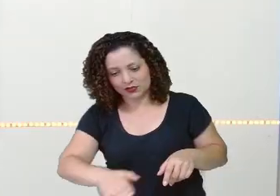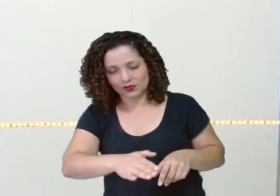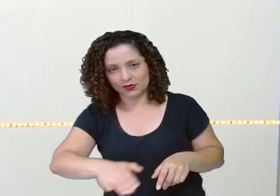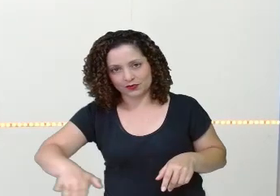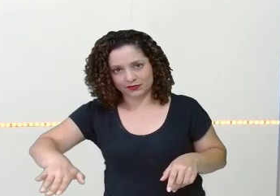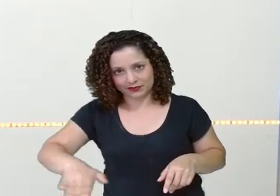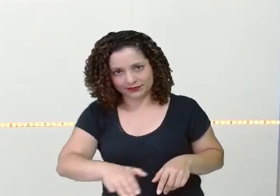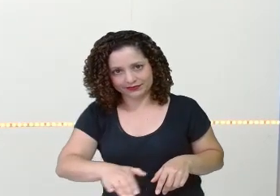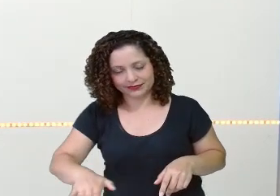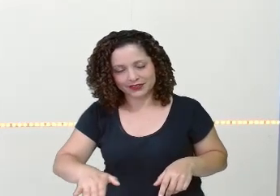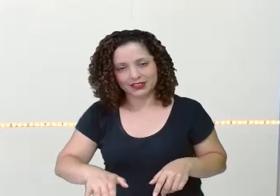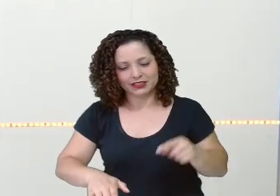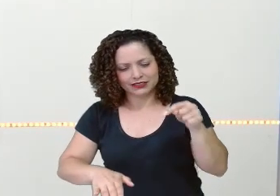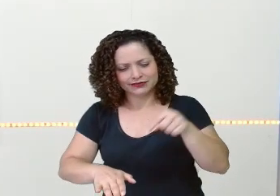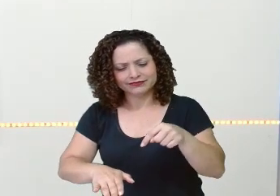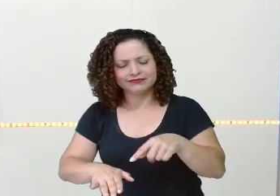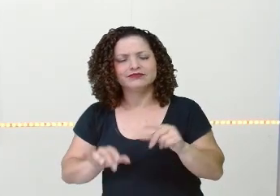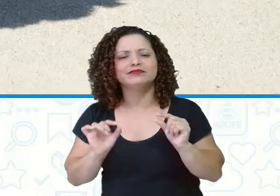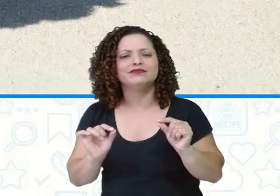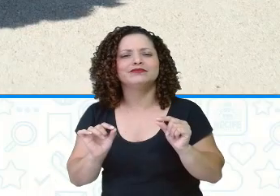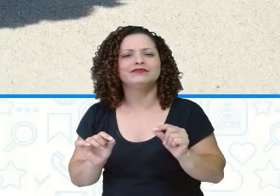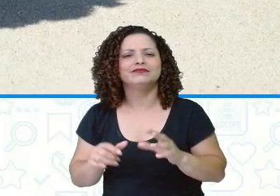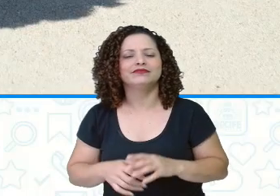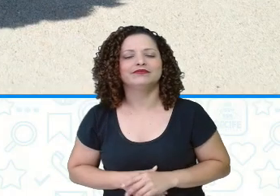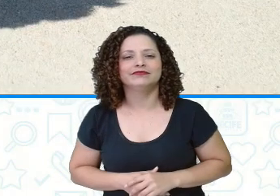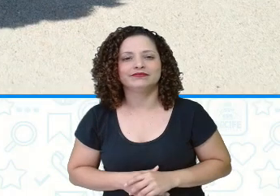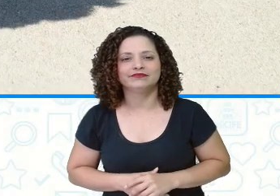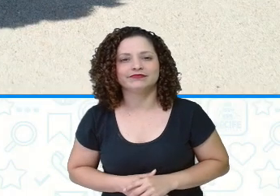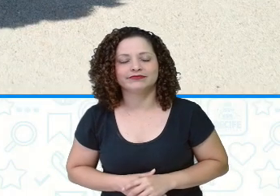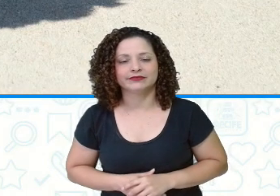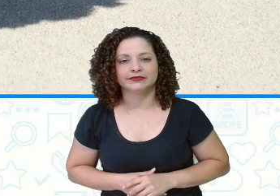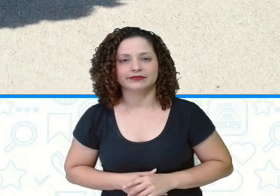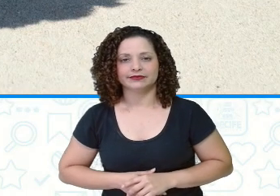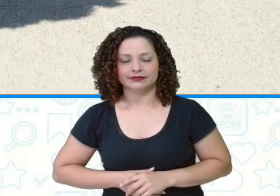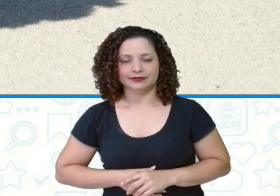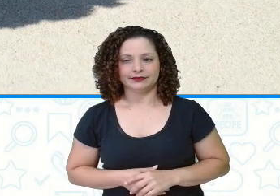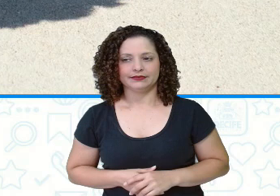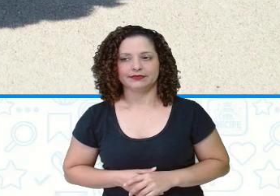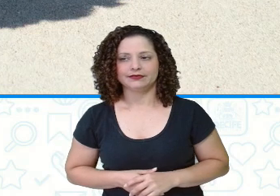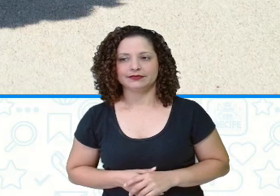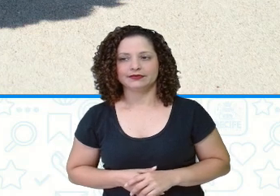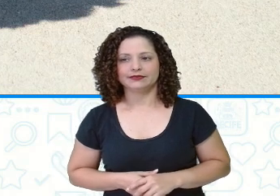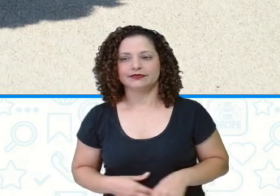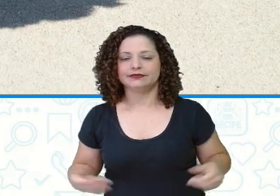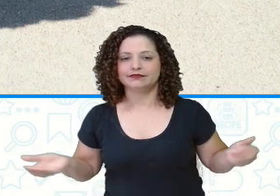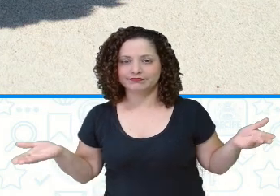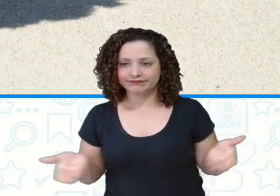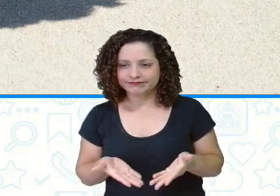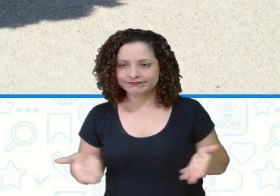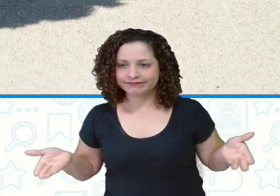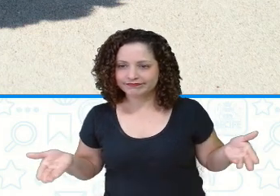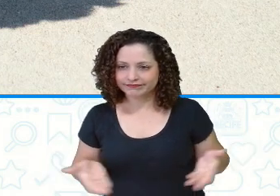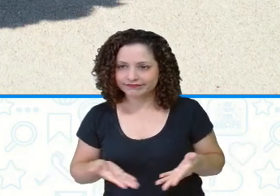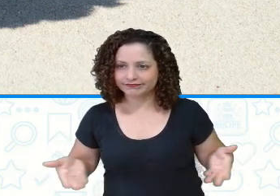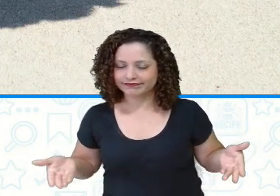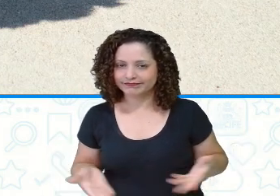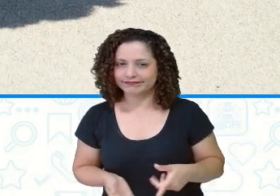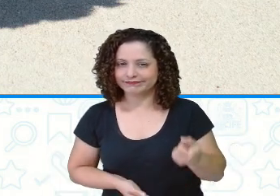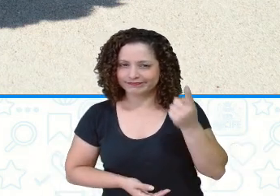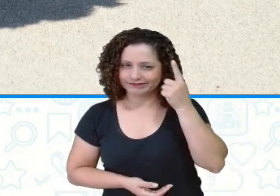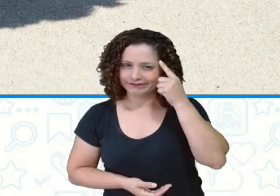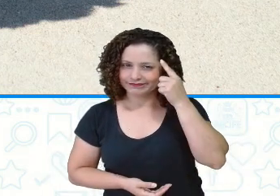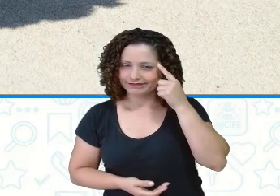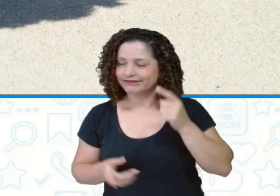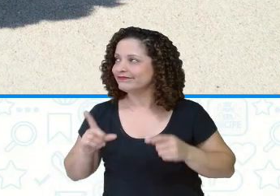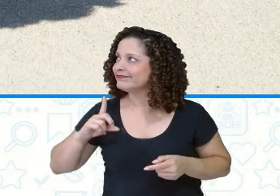realidade. E aí? Vamos lá, vamos participando. Enquanto isso, enquanto vocês vão pensando aí sobre essa